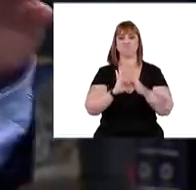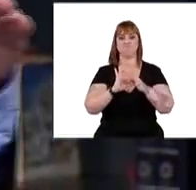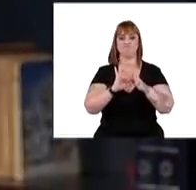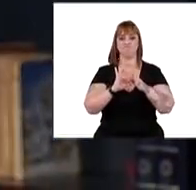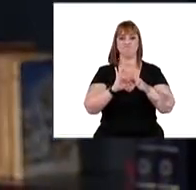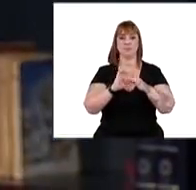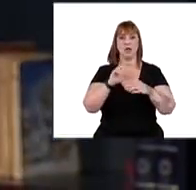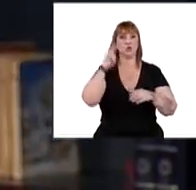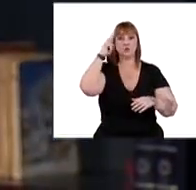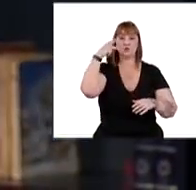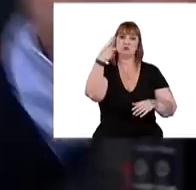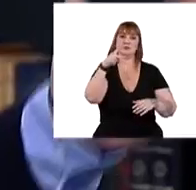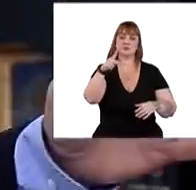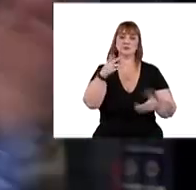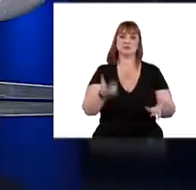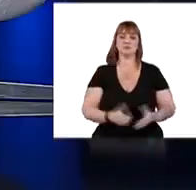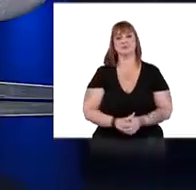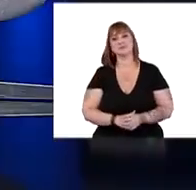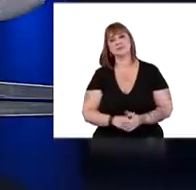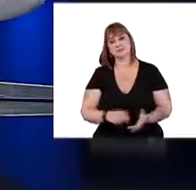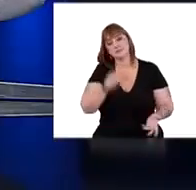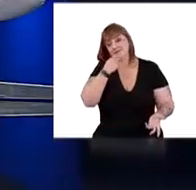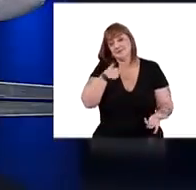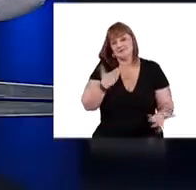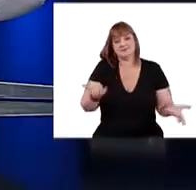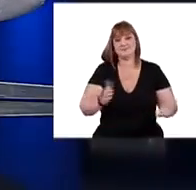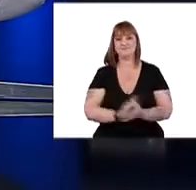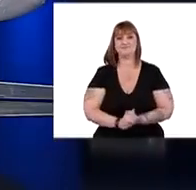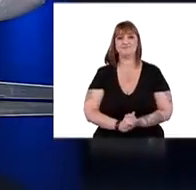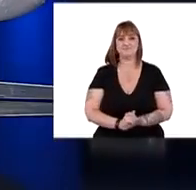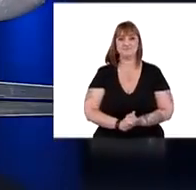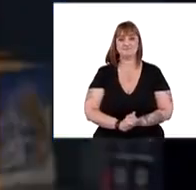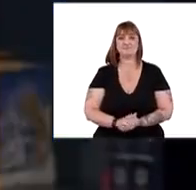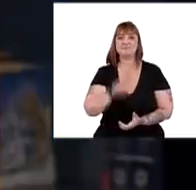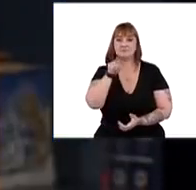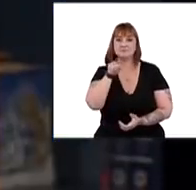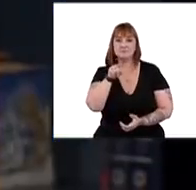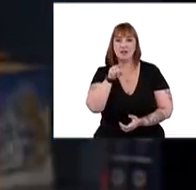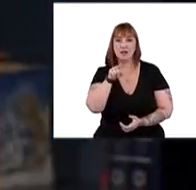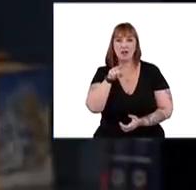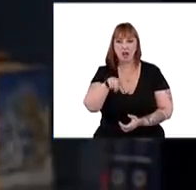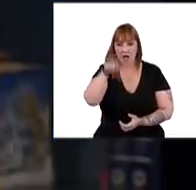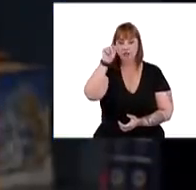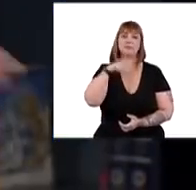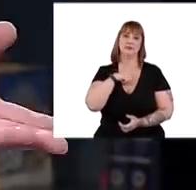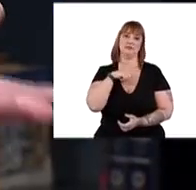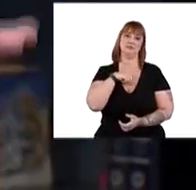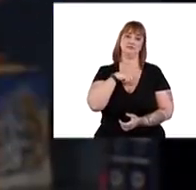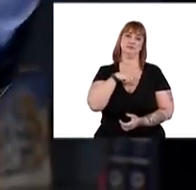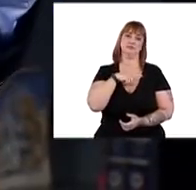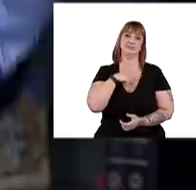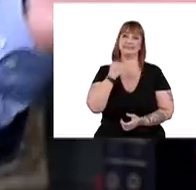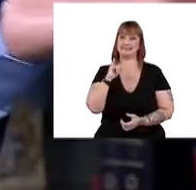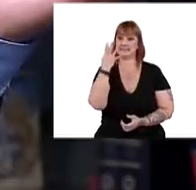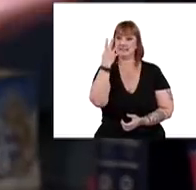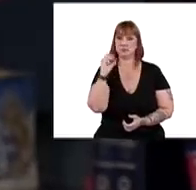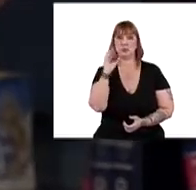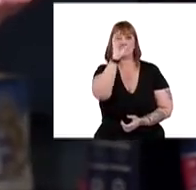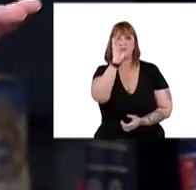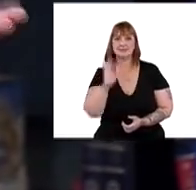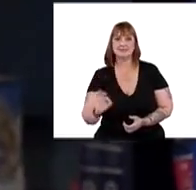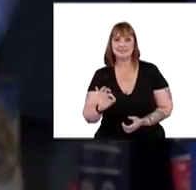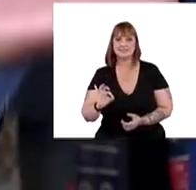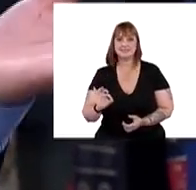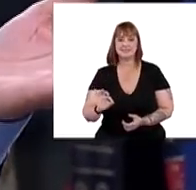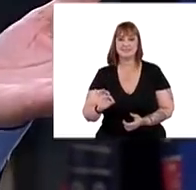dos seus sonhos, modéstia à parte, ou seja, você tem uma alternativa. E se 40%, a mim, se